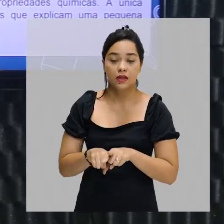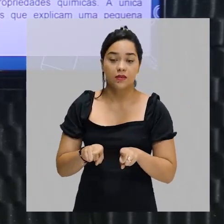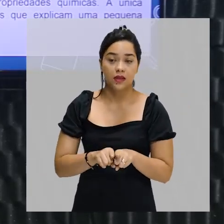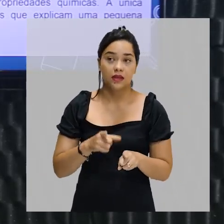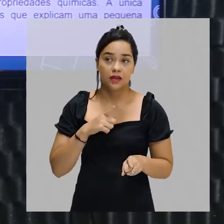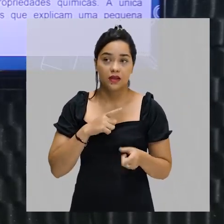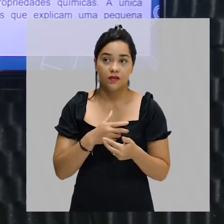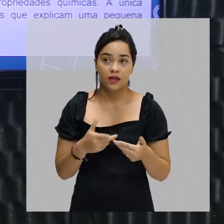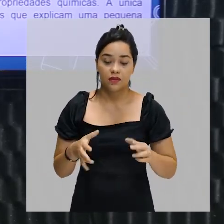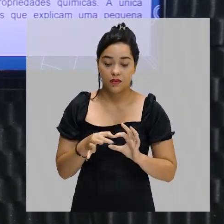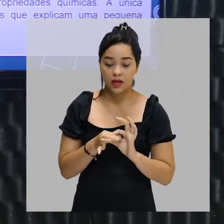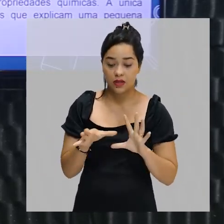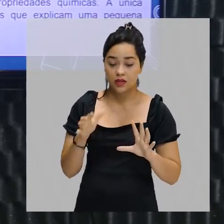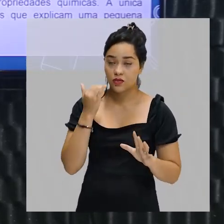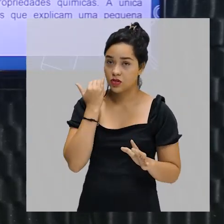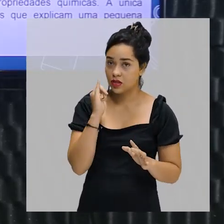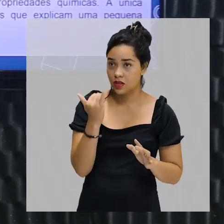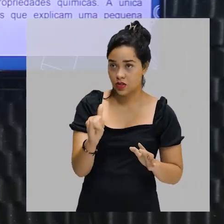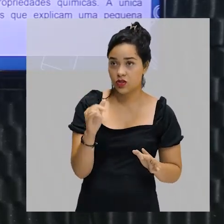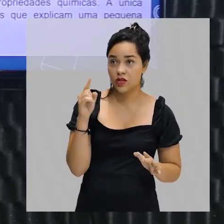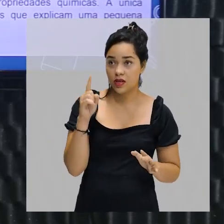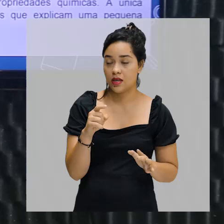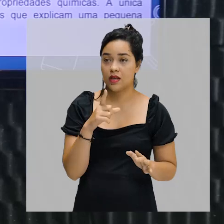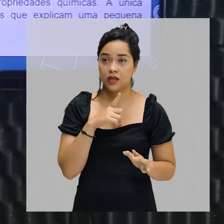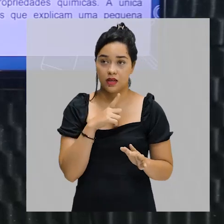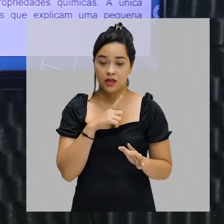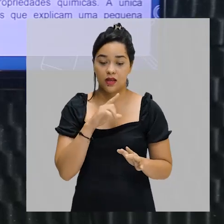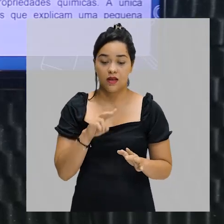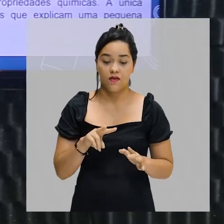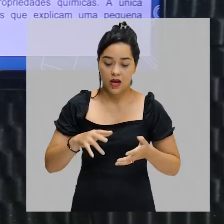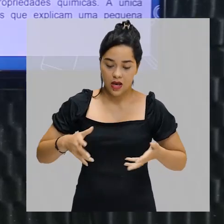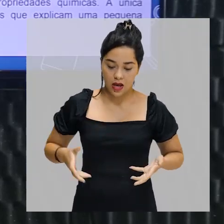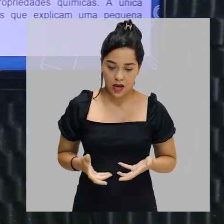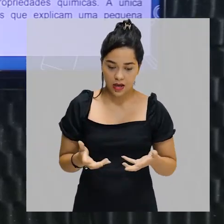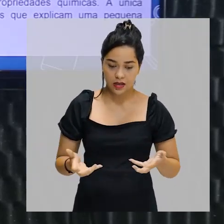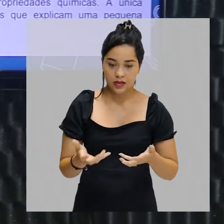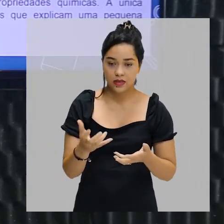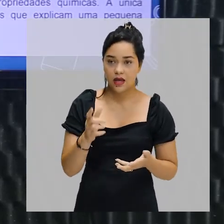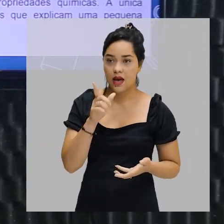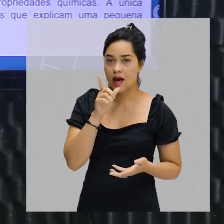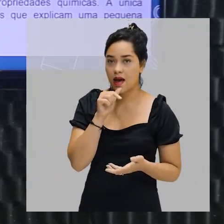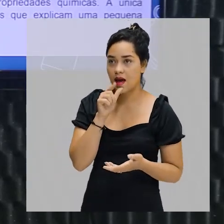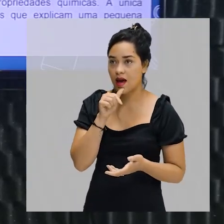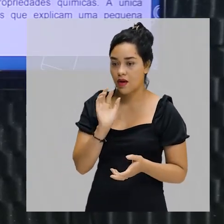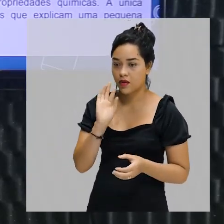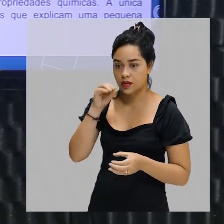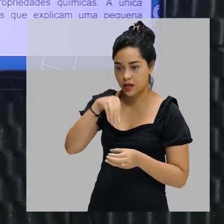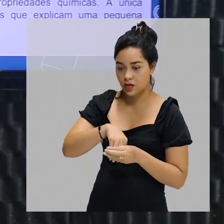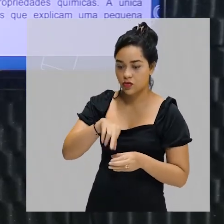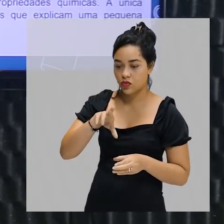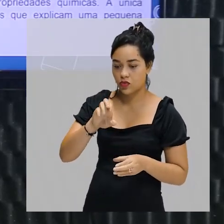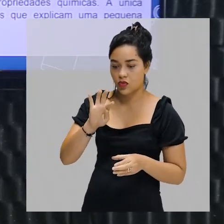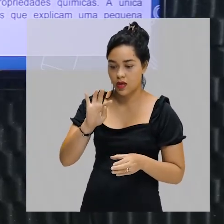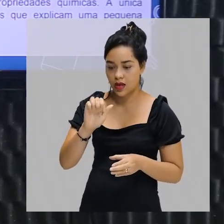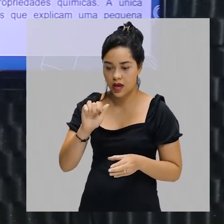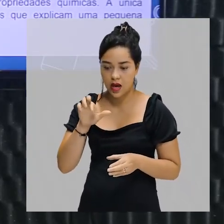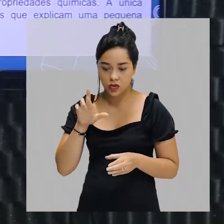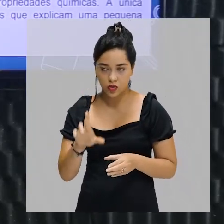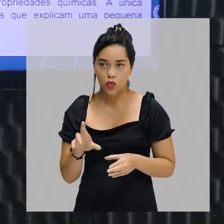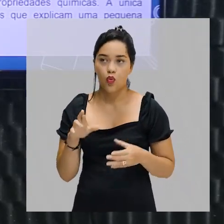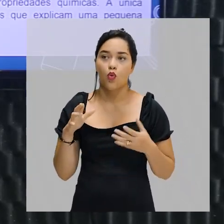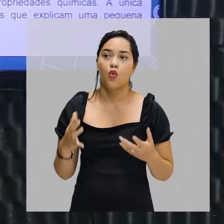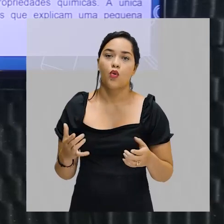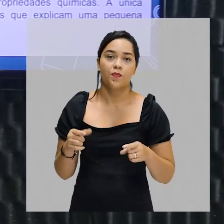as liberações de energia. Essa energia vai aquecer a água que está dentro do reator, certo? A